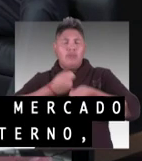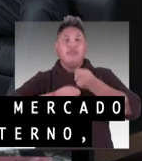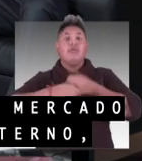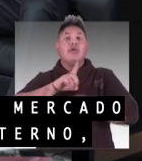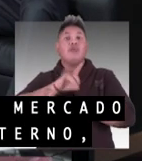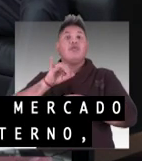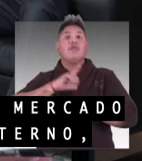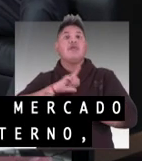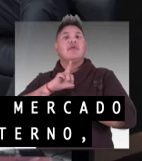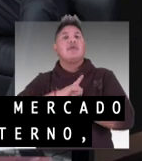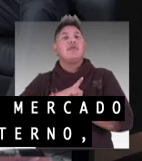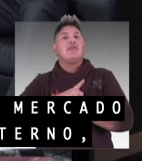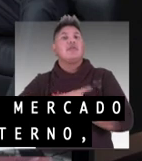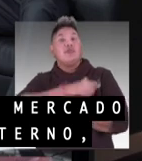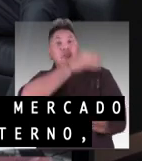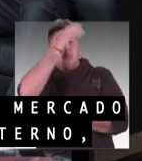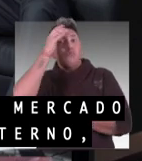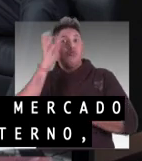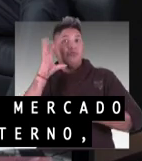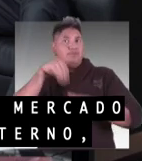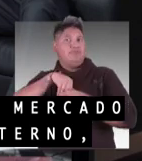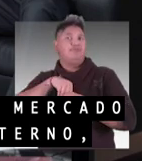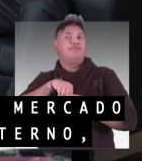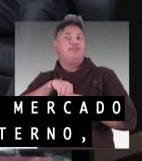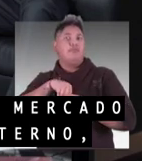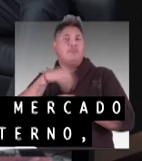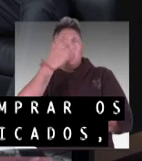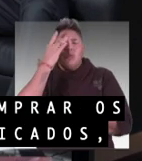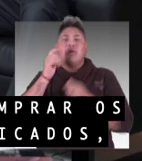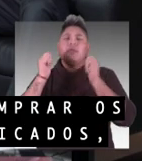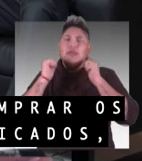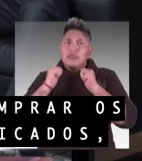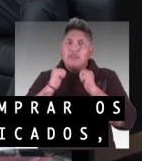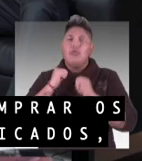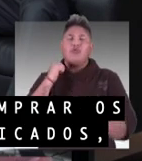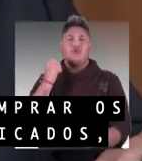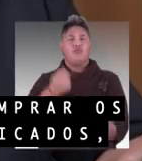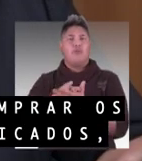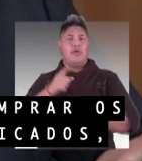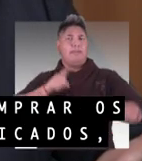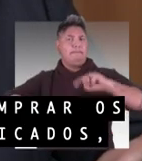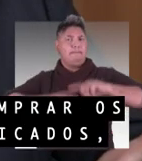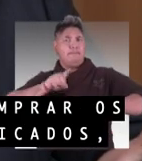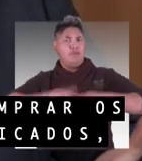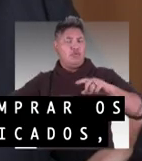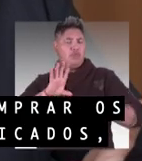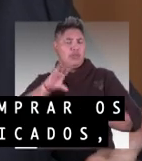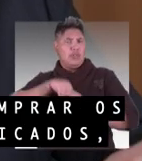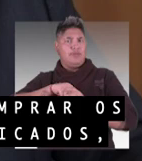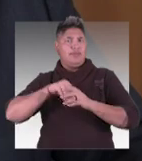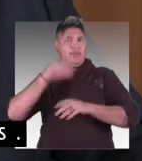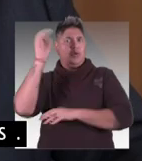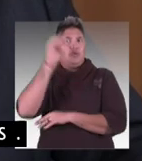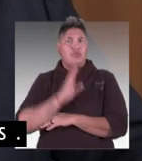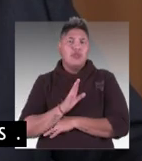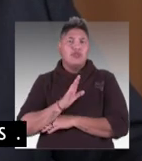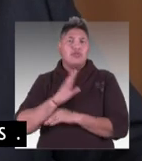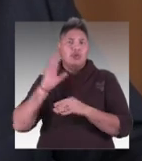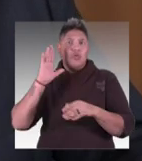tivermos mercado consumidor interno. Pessoas que possam comprar os produtos que são fabricados, que são